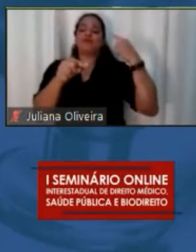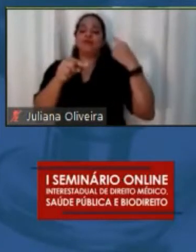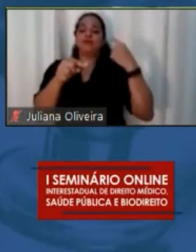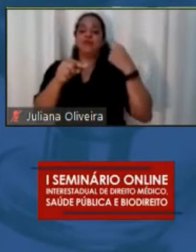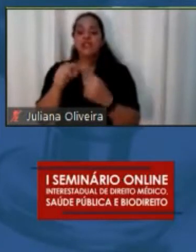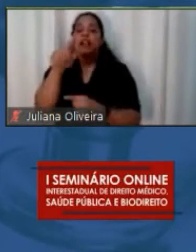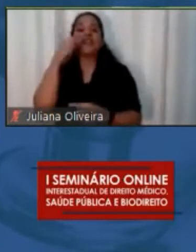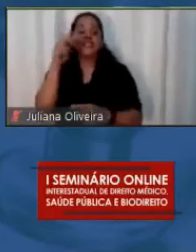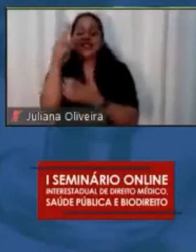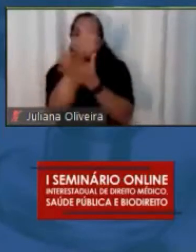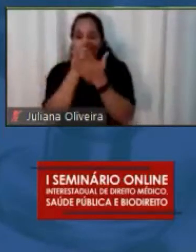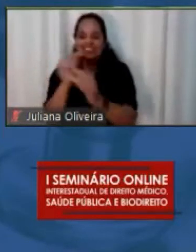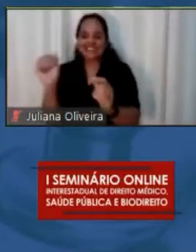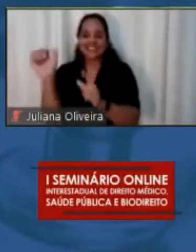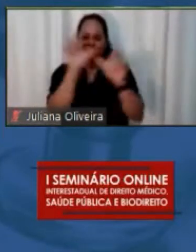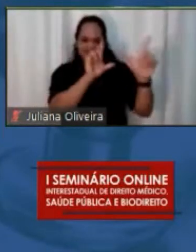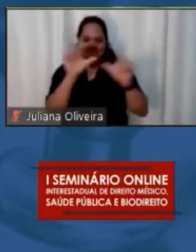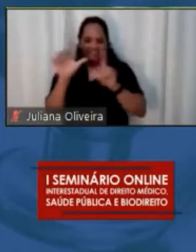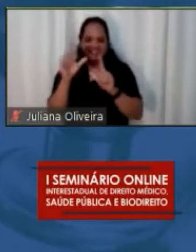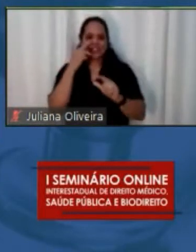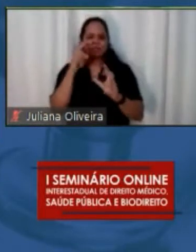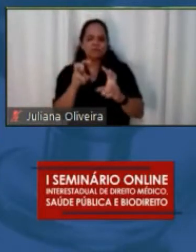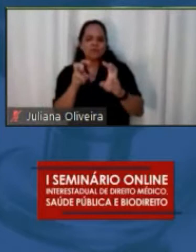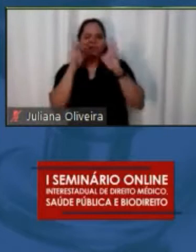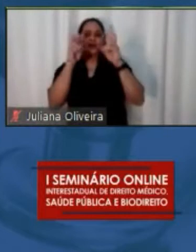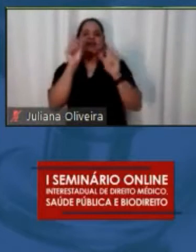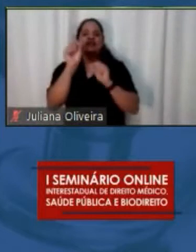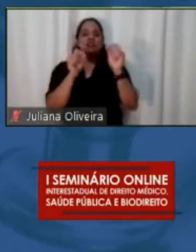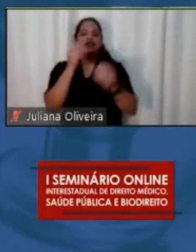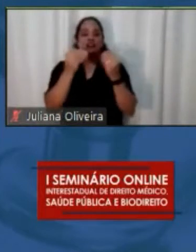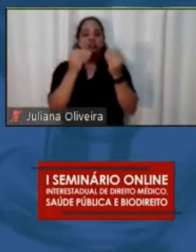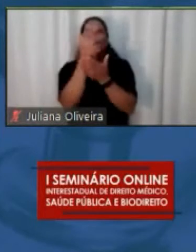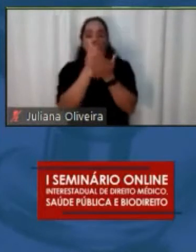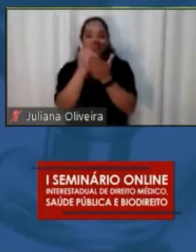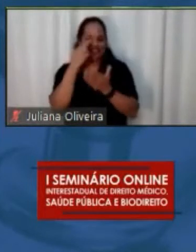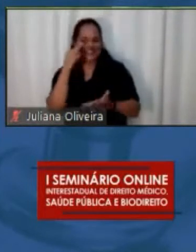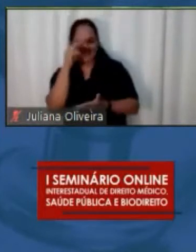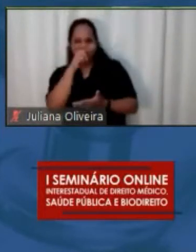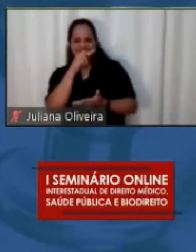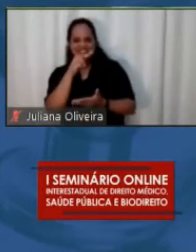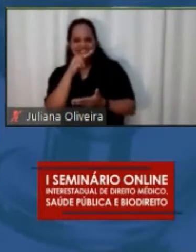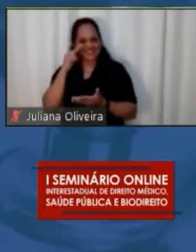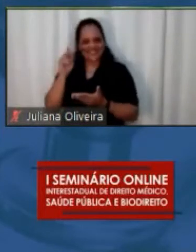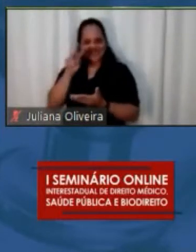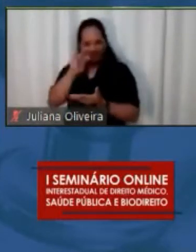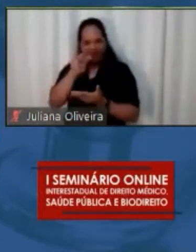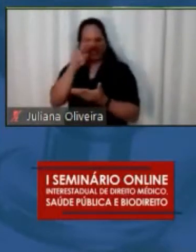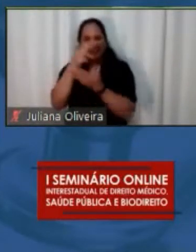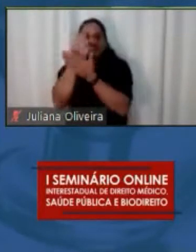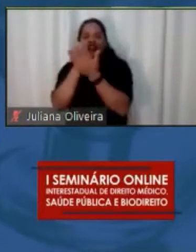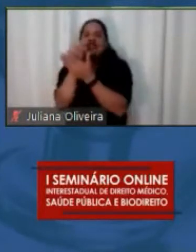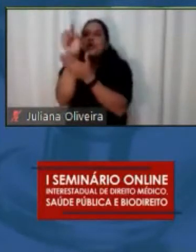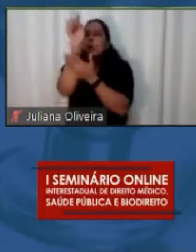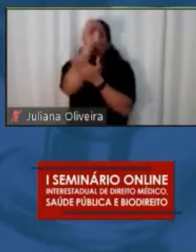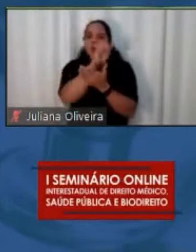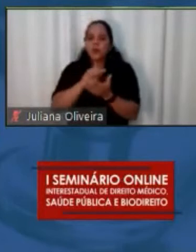em que nós podemos observar, nesta gravura, aqui, nas 3